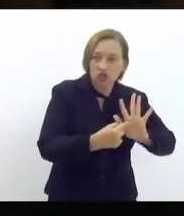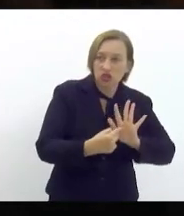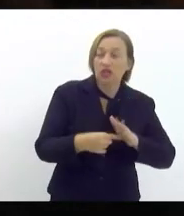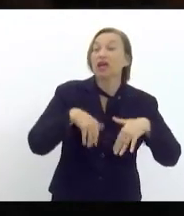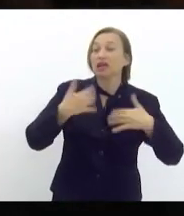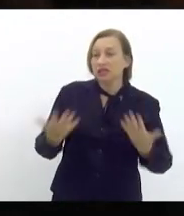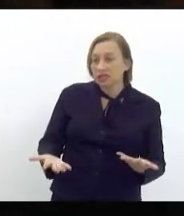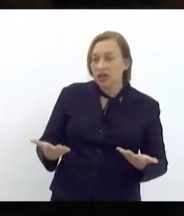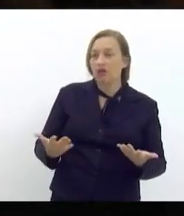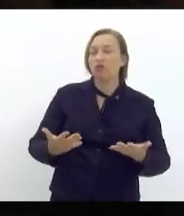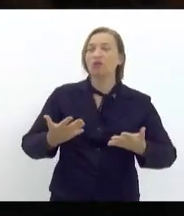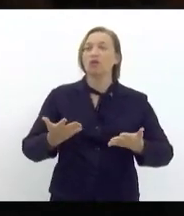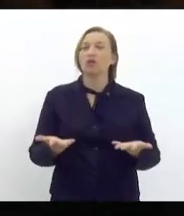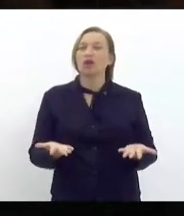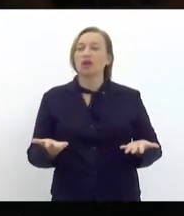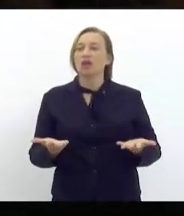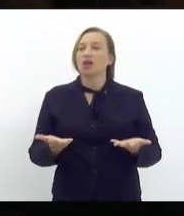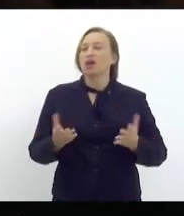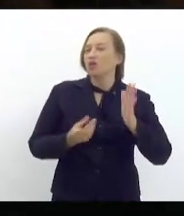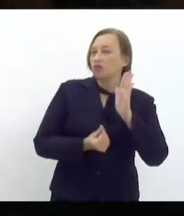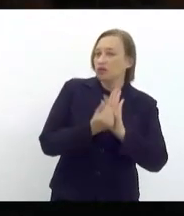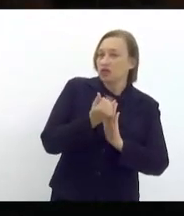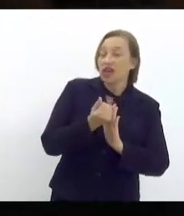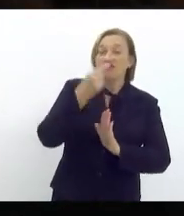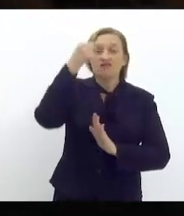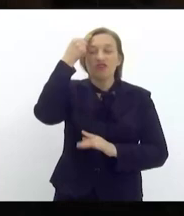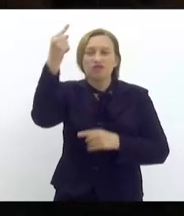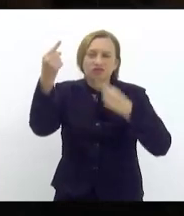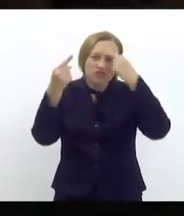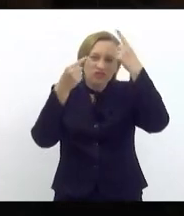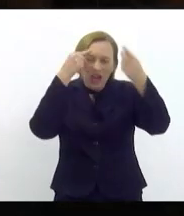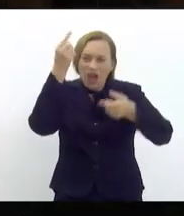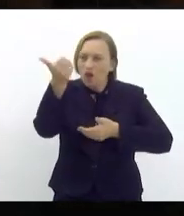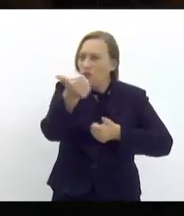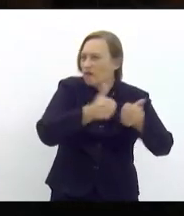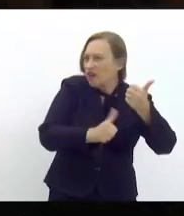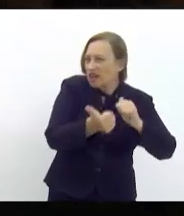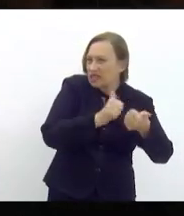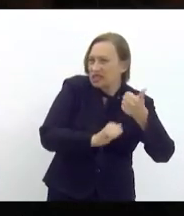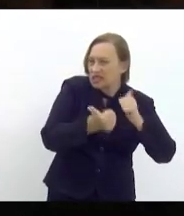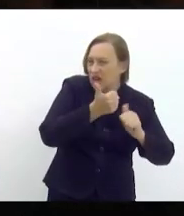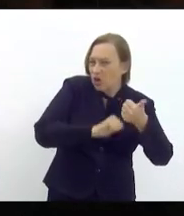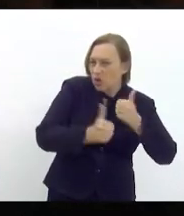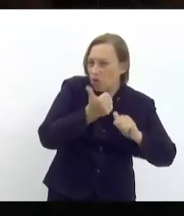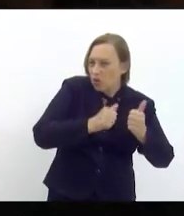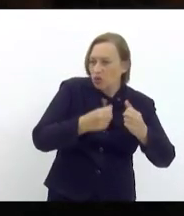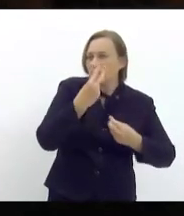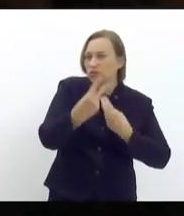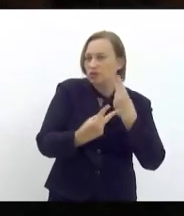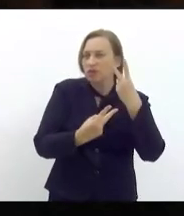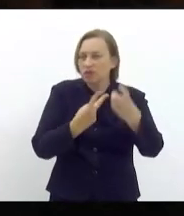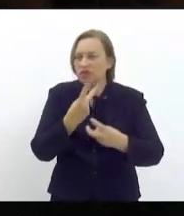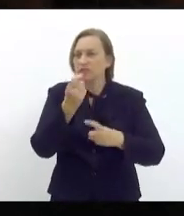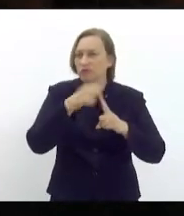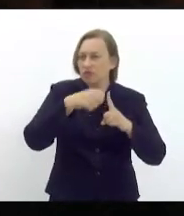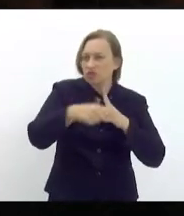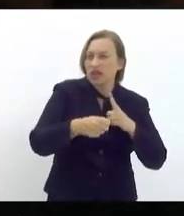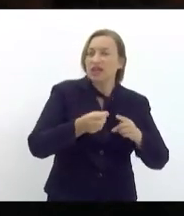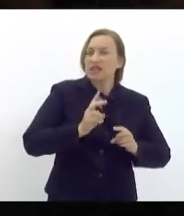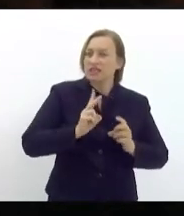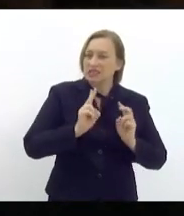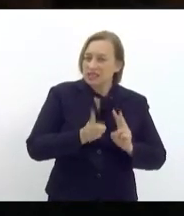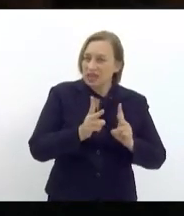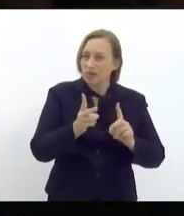financeira quando se quer é inventar uma avaliação bimestral para sempre chantagear o servidor de